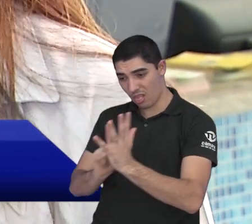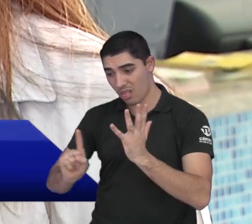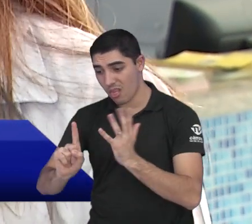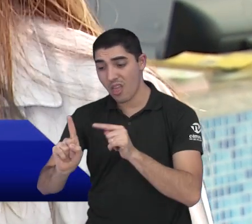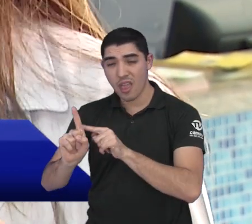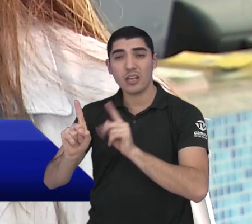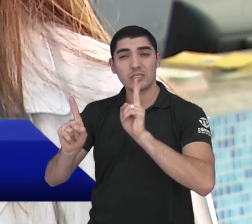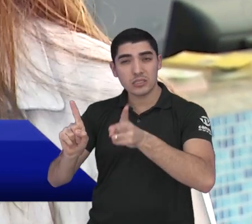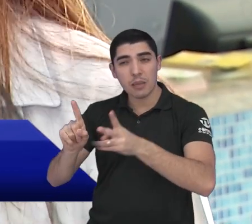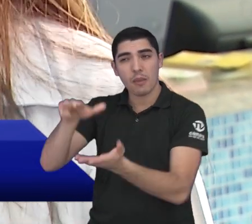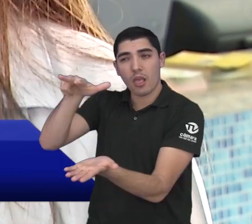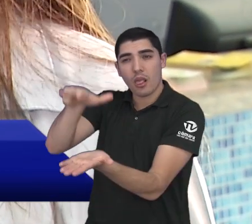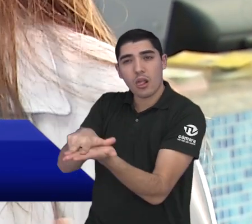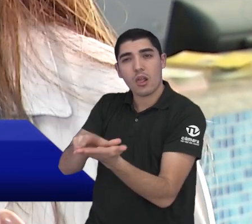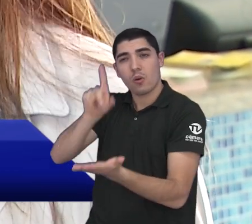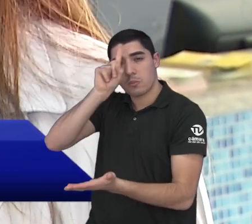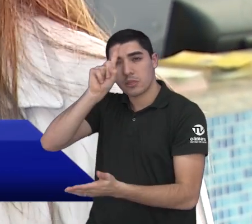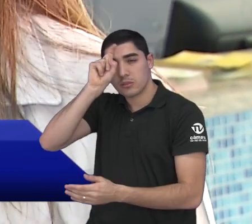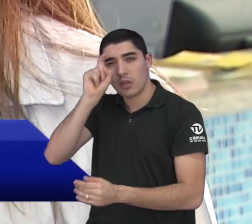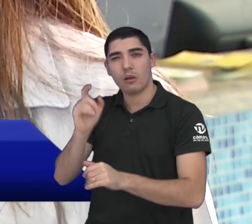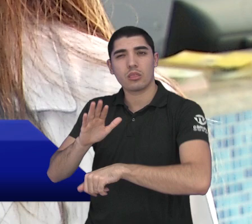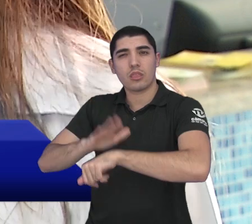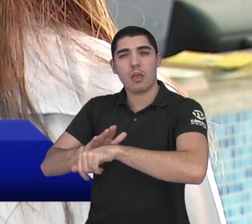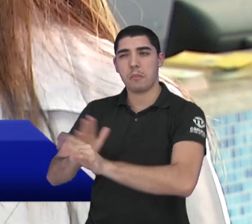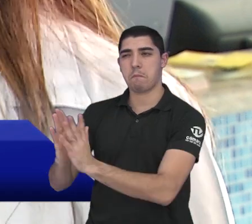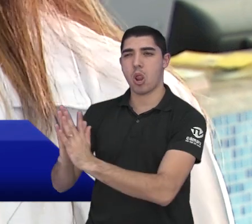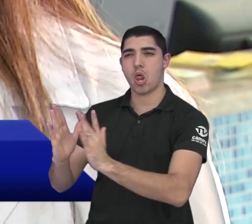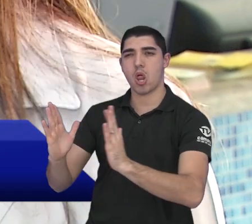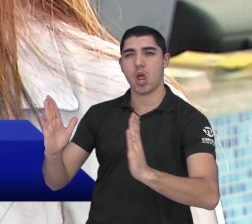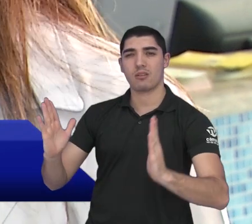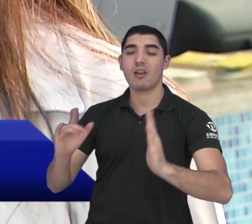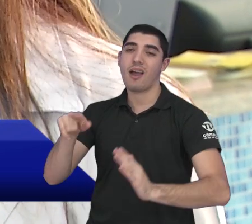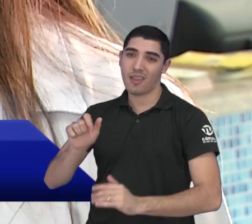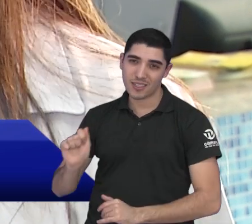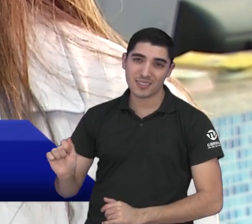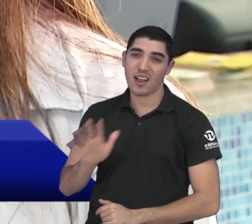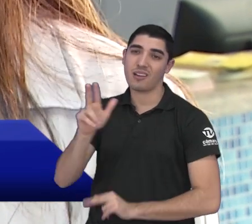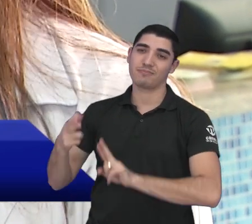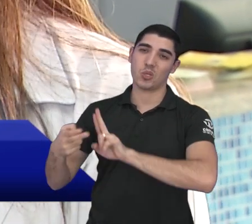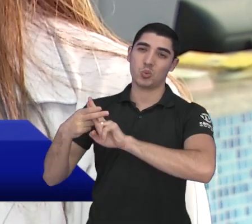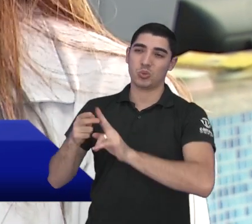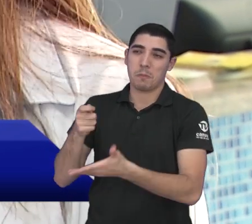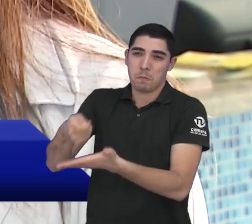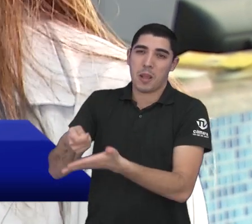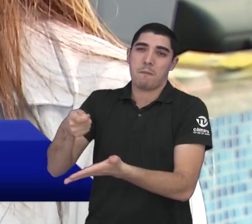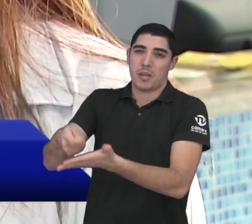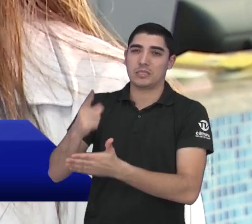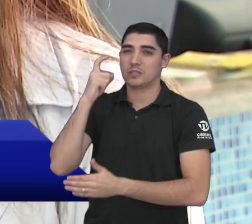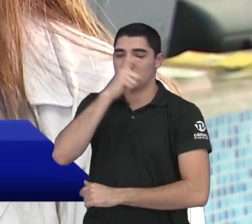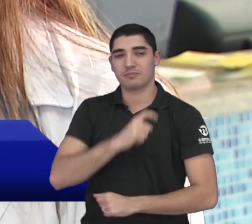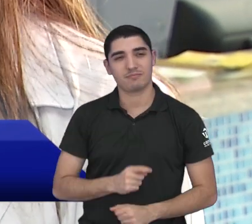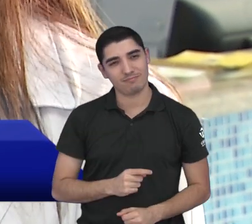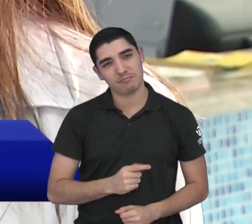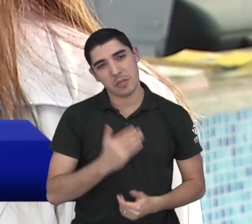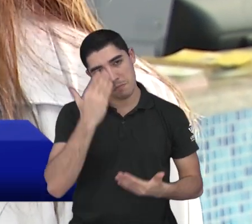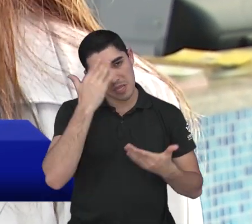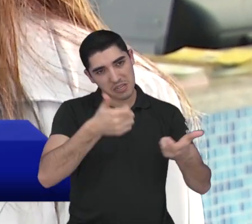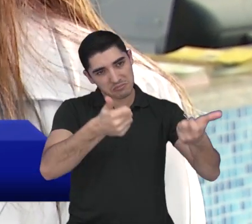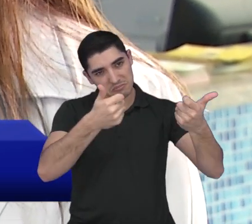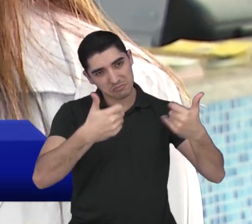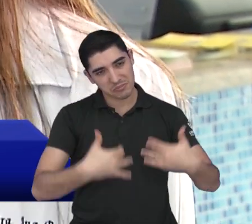São pacientes que geralmente precisam de longos períodos de internação, então tudo isso vai acabar acarretando num custo muito alto para o